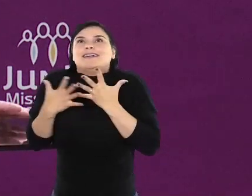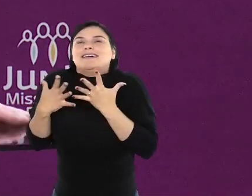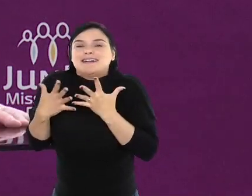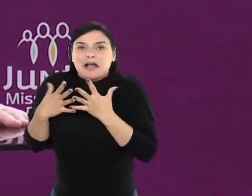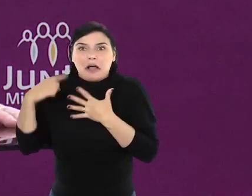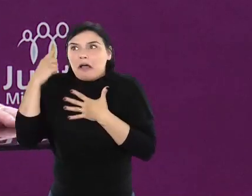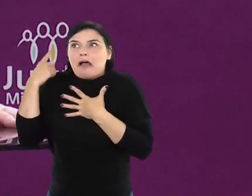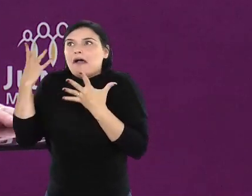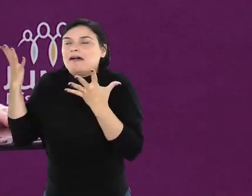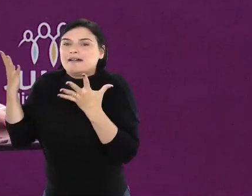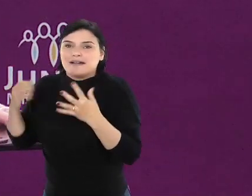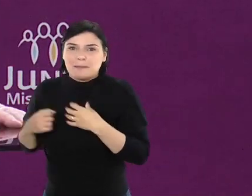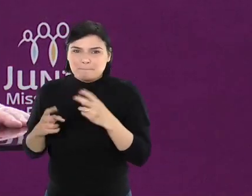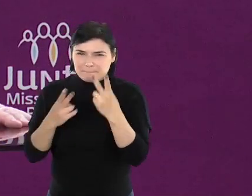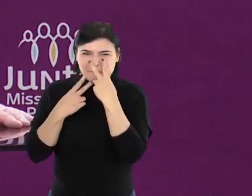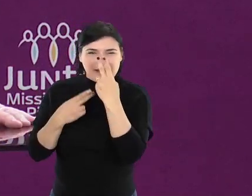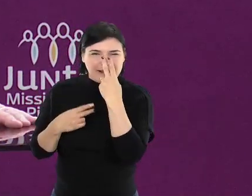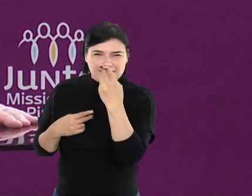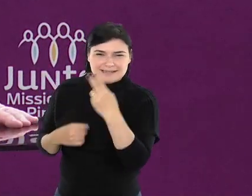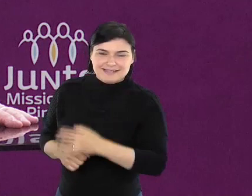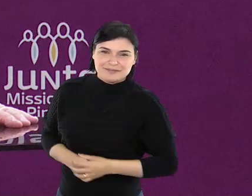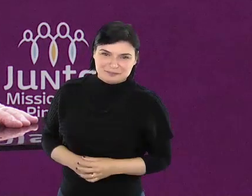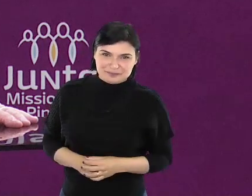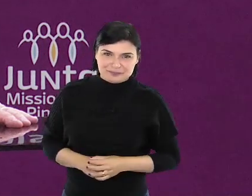hoje não né diminuiu né